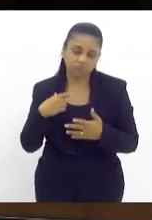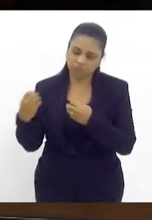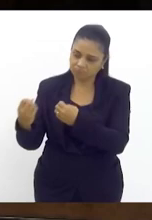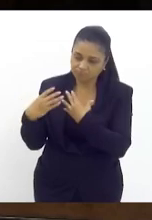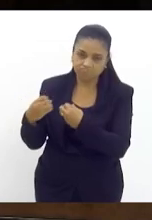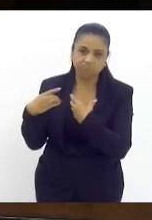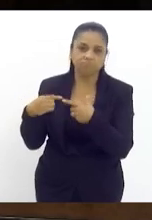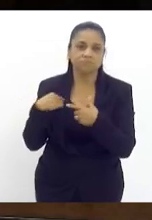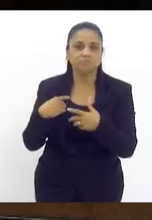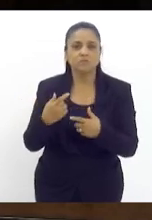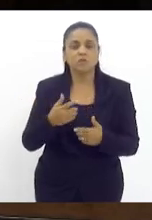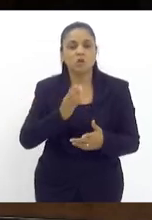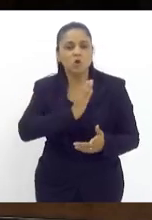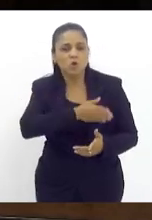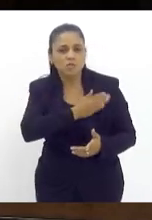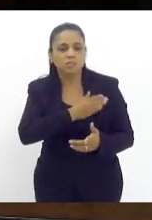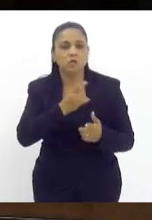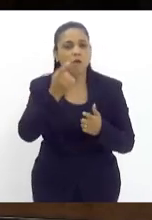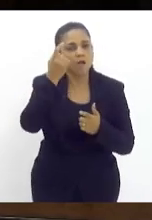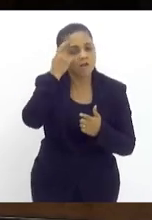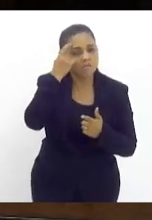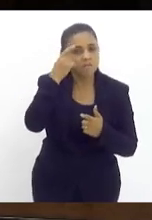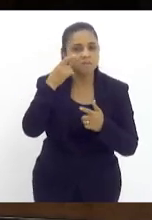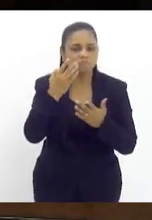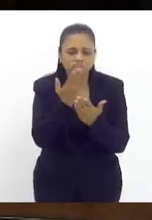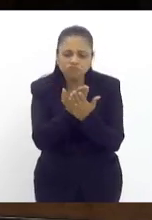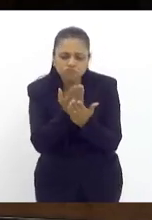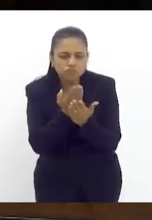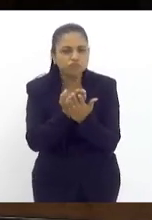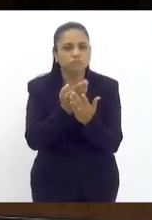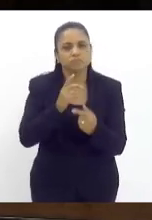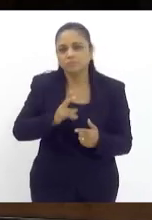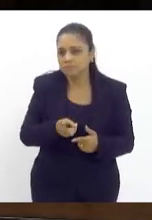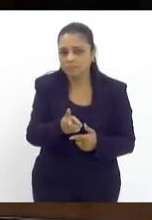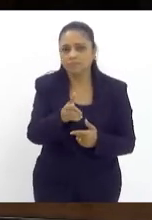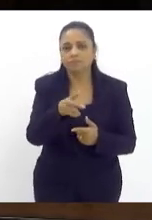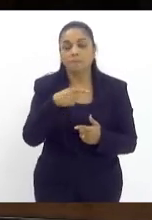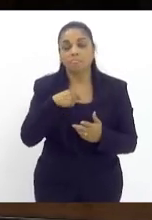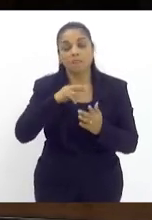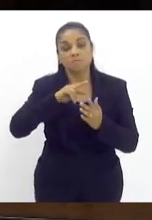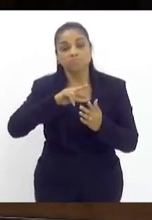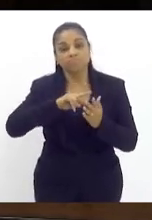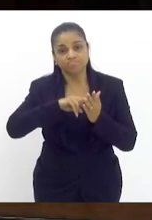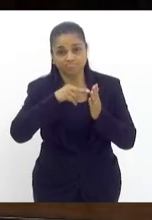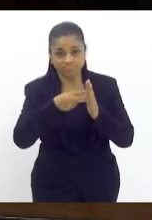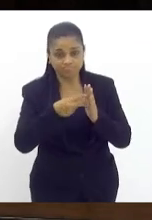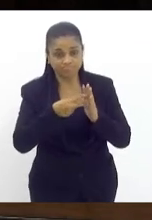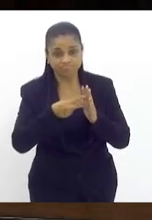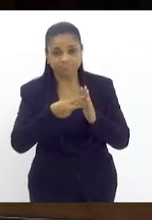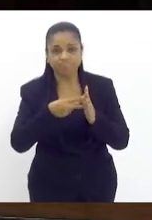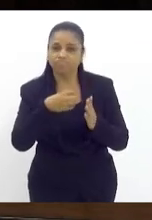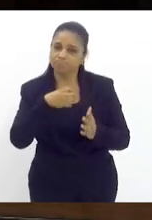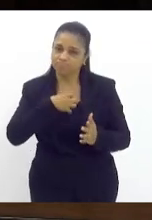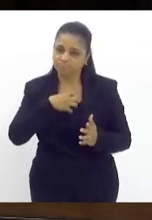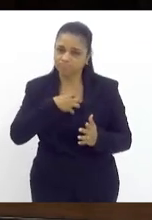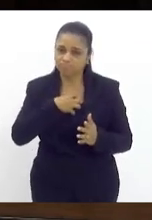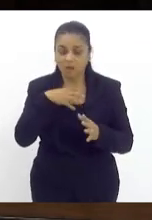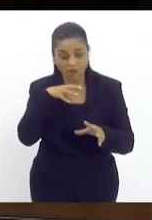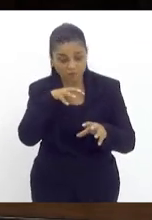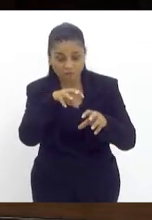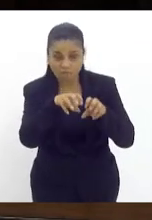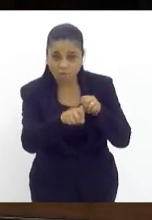coração. Por outro lado, é muito importante, nesse sentido, vamos dizer, além da